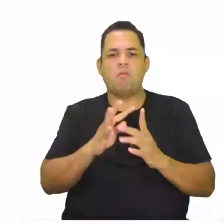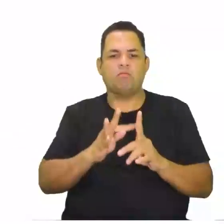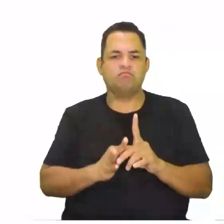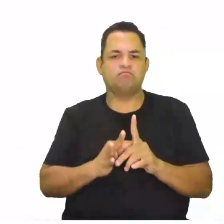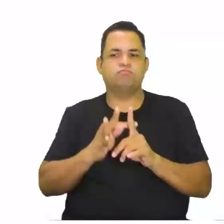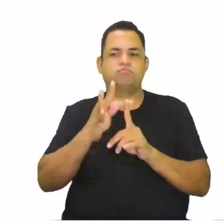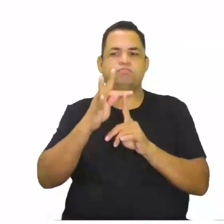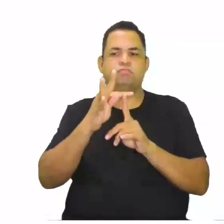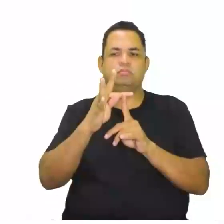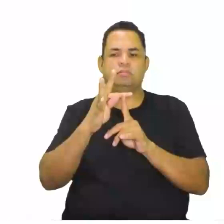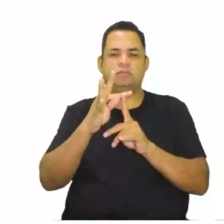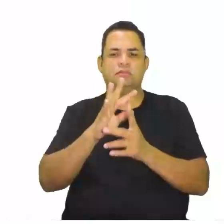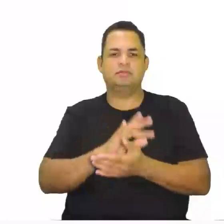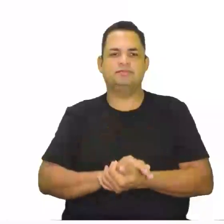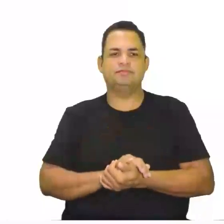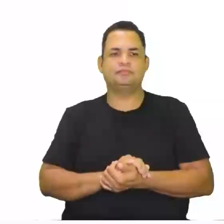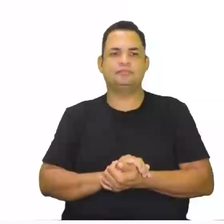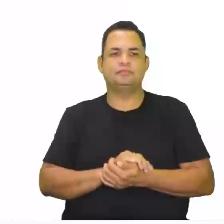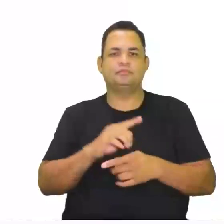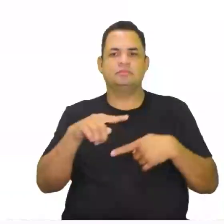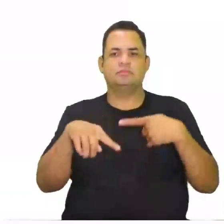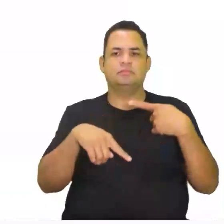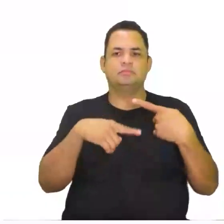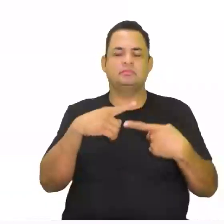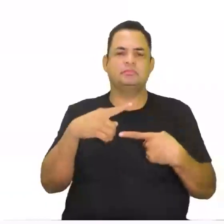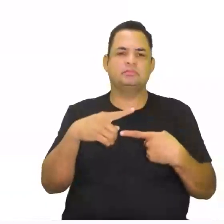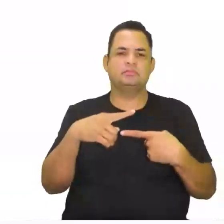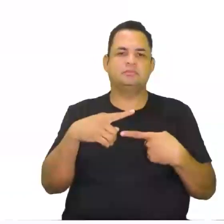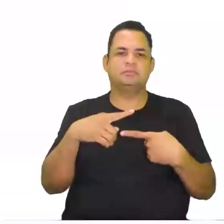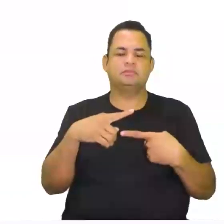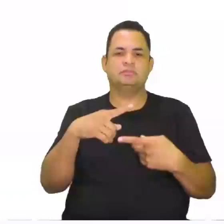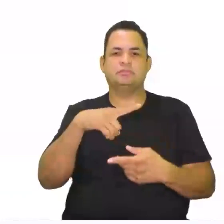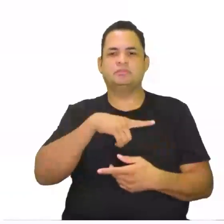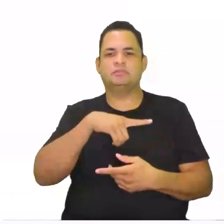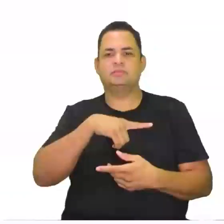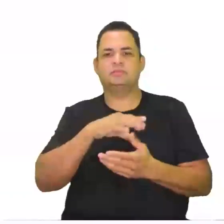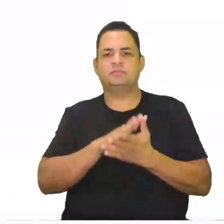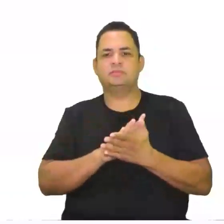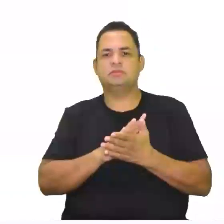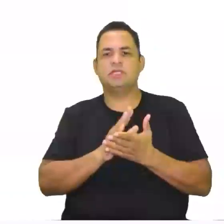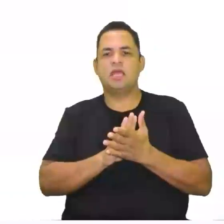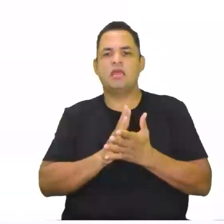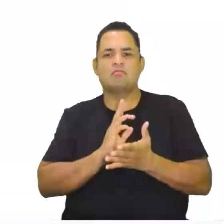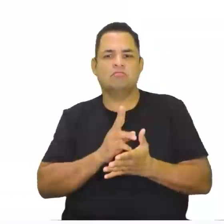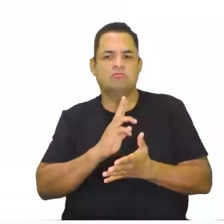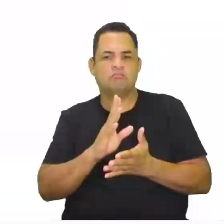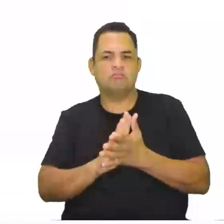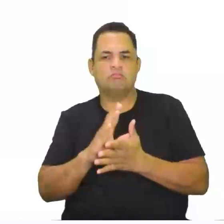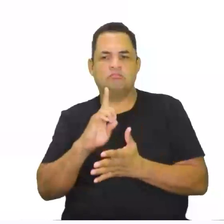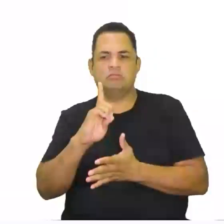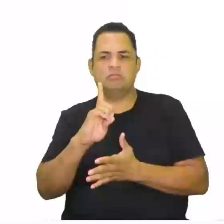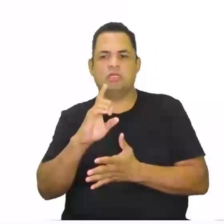ebulição. Depois da destilação, vai ocorrer o processo da